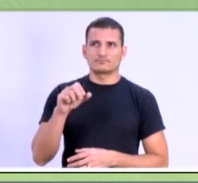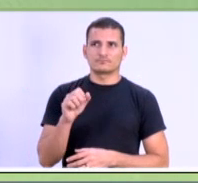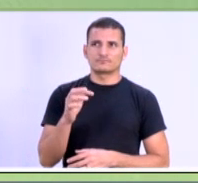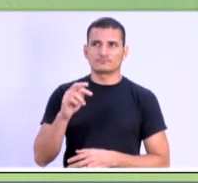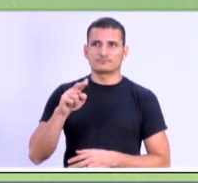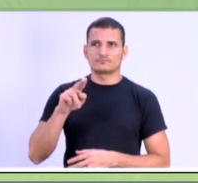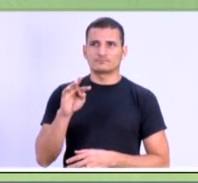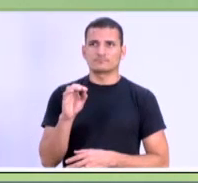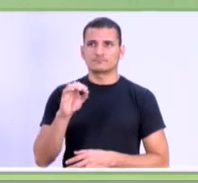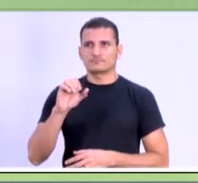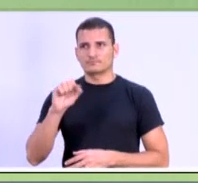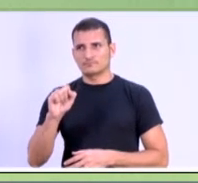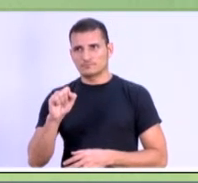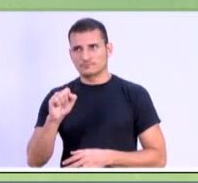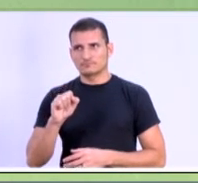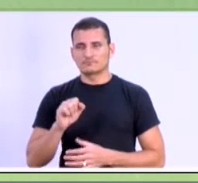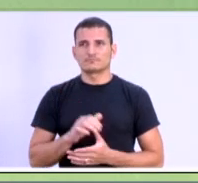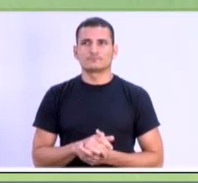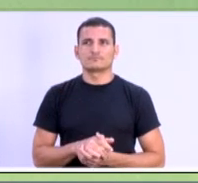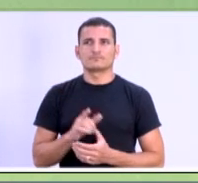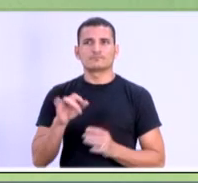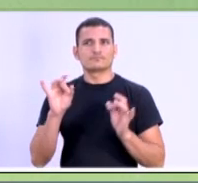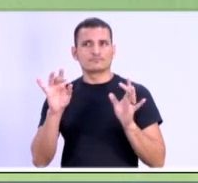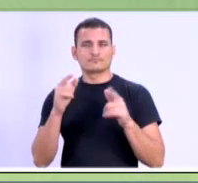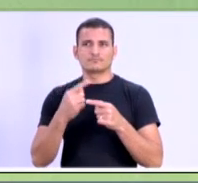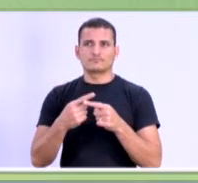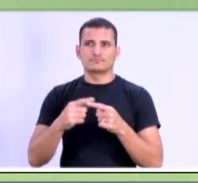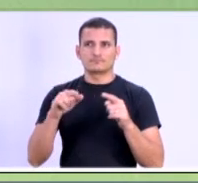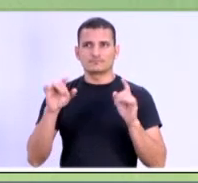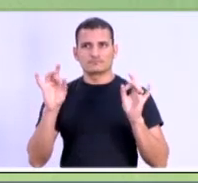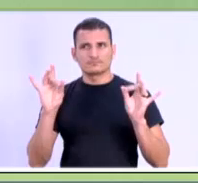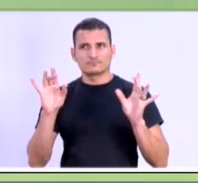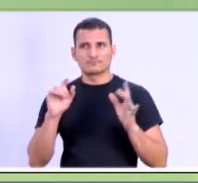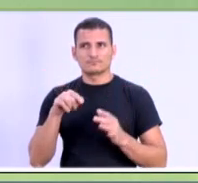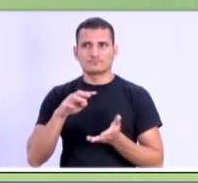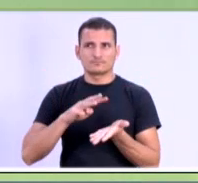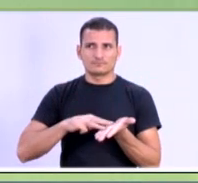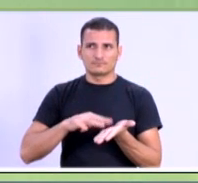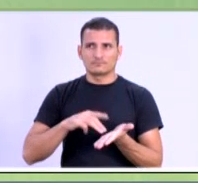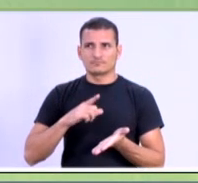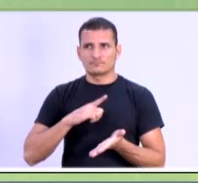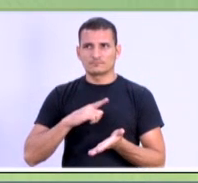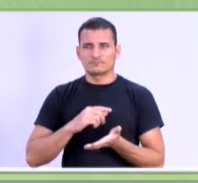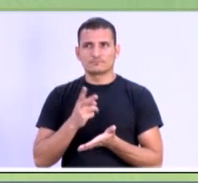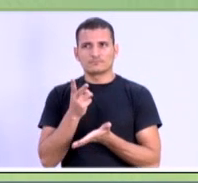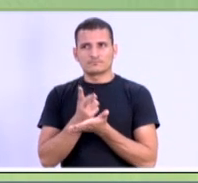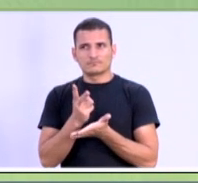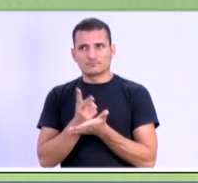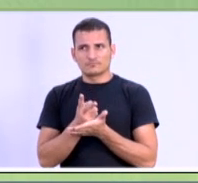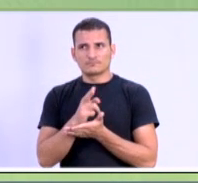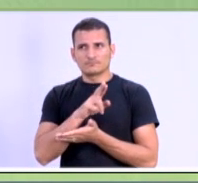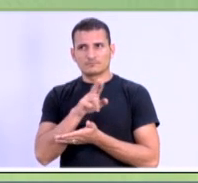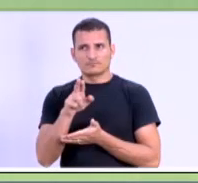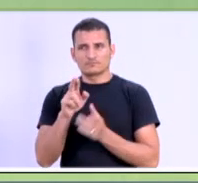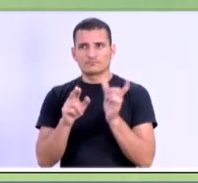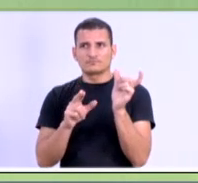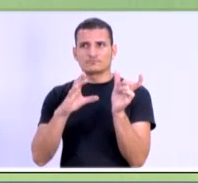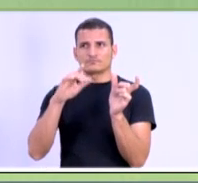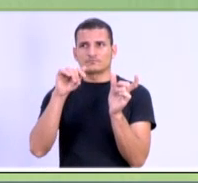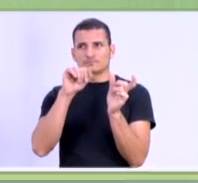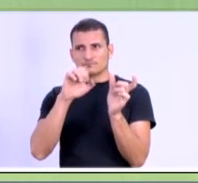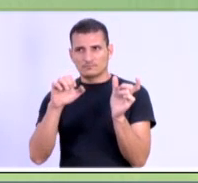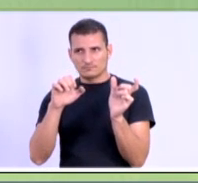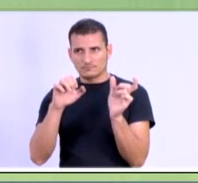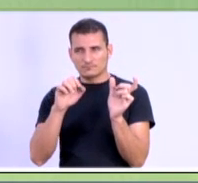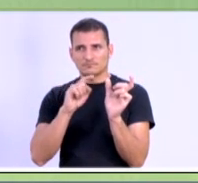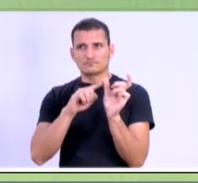são métodos especiais. E por que são especiais? Primeiro, são métodos que possuem o mesmo nome da classe. No caso, se eu tenho a